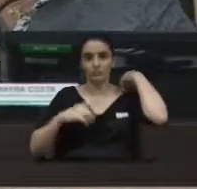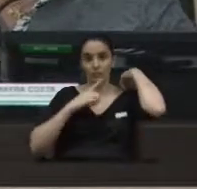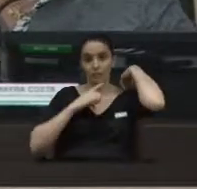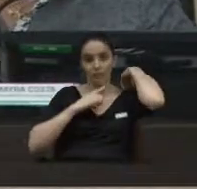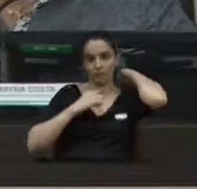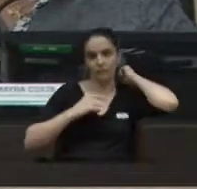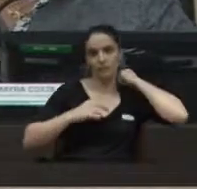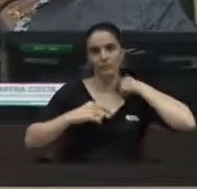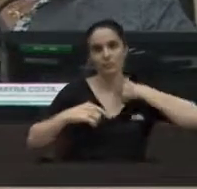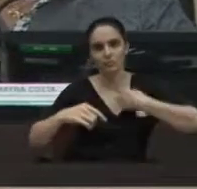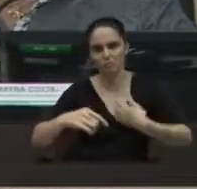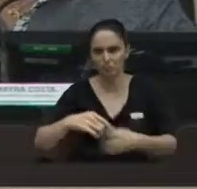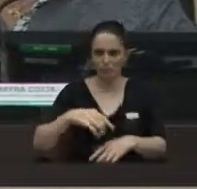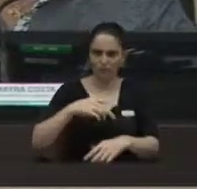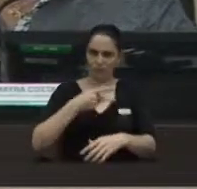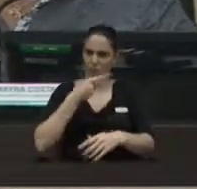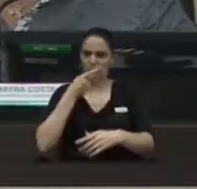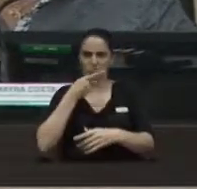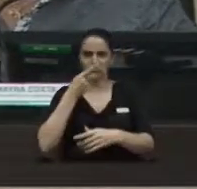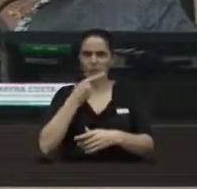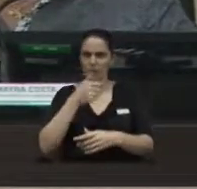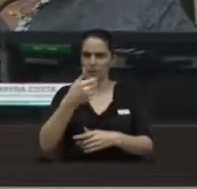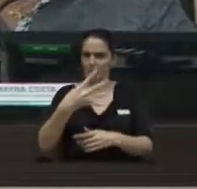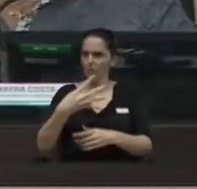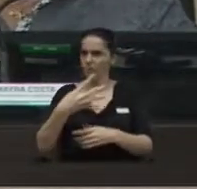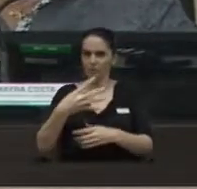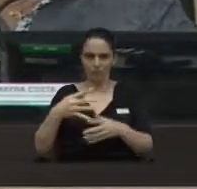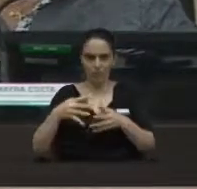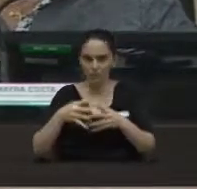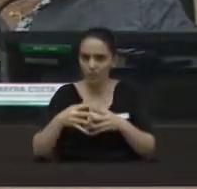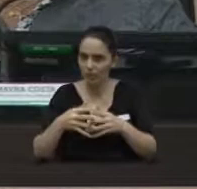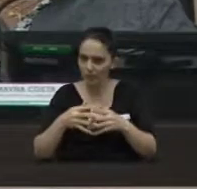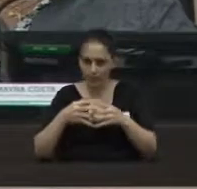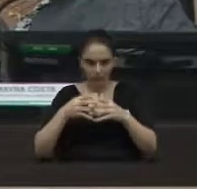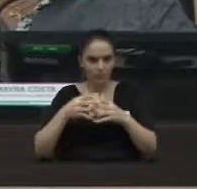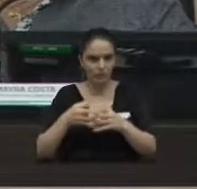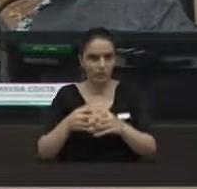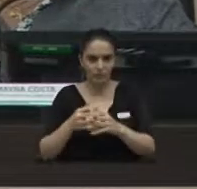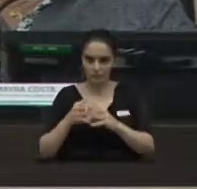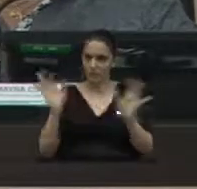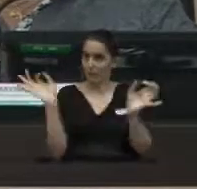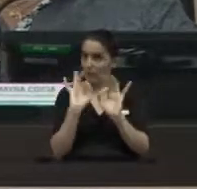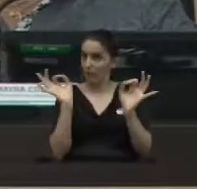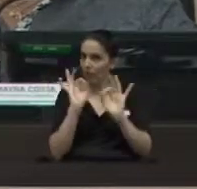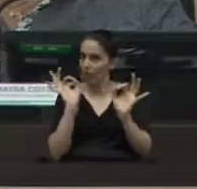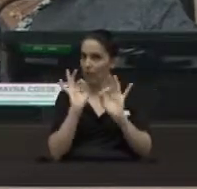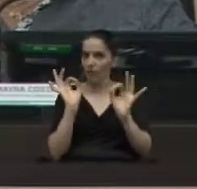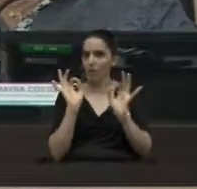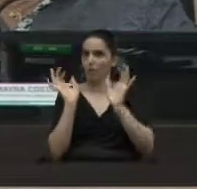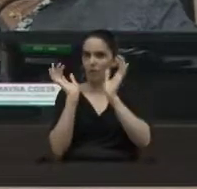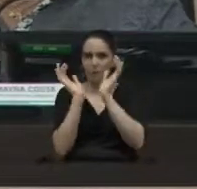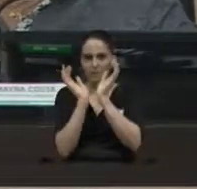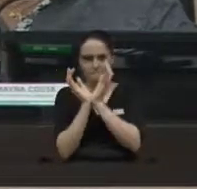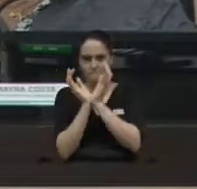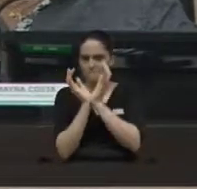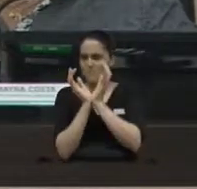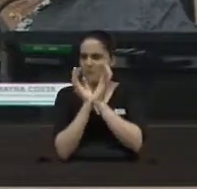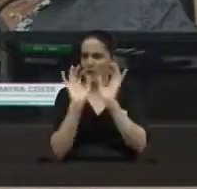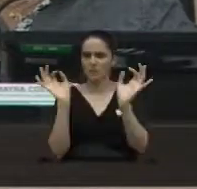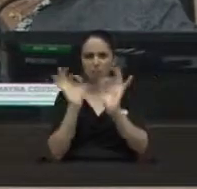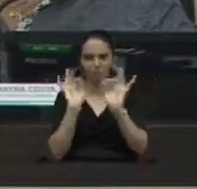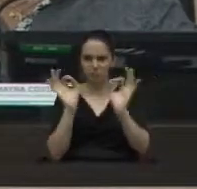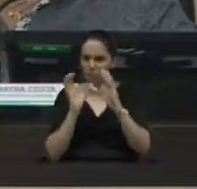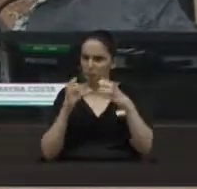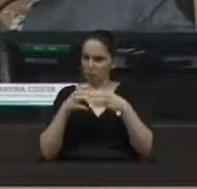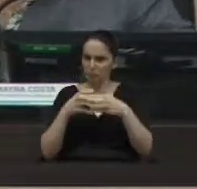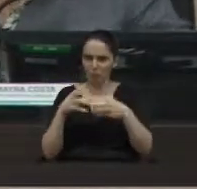eu não falei em momento nenhum que era algum autista ou que era algum atendido da PAI ou que era algum atendido de qualquer